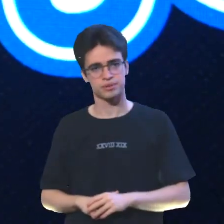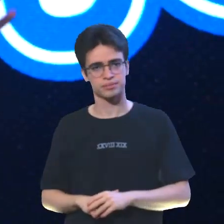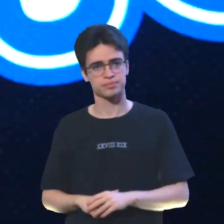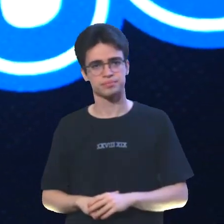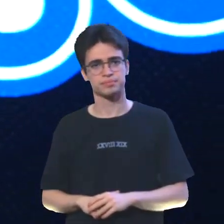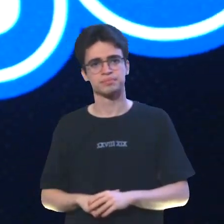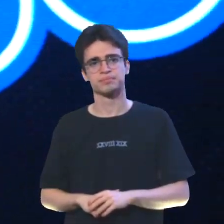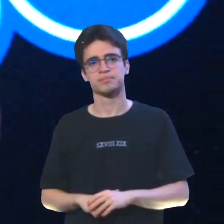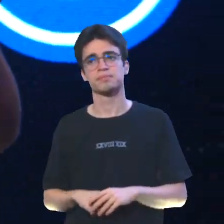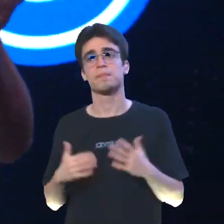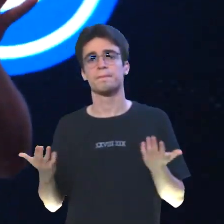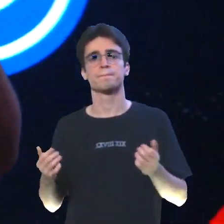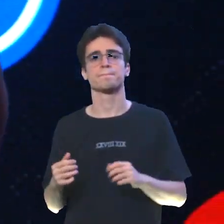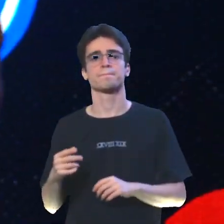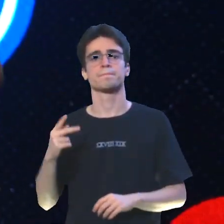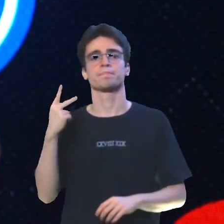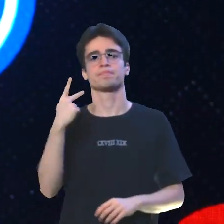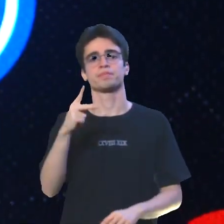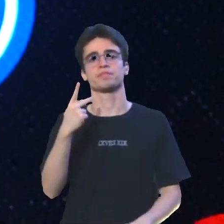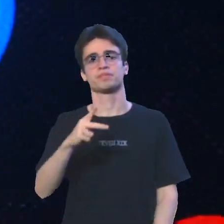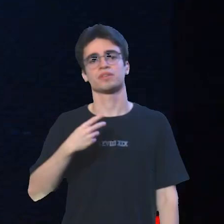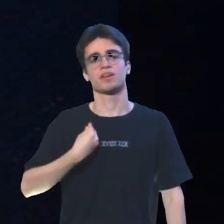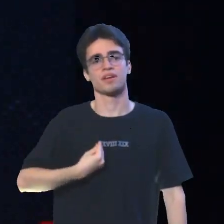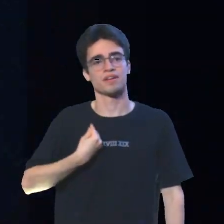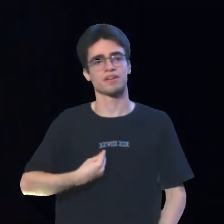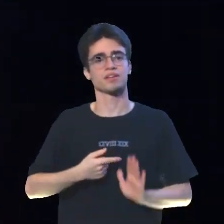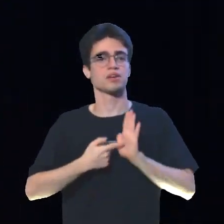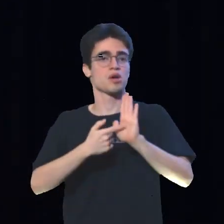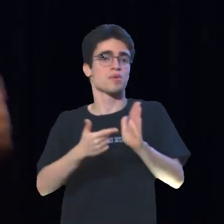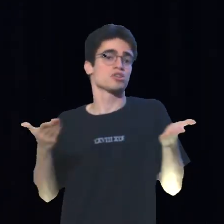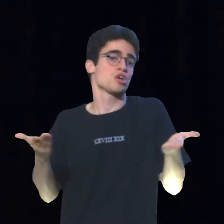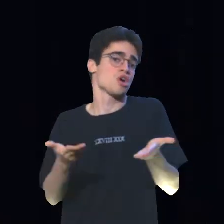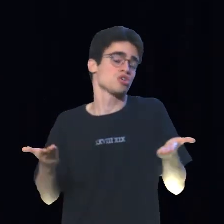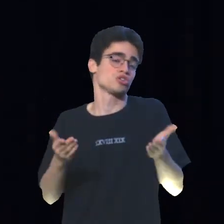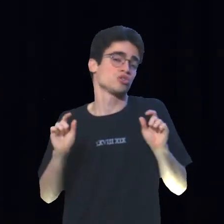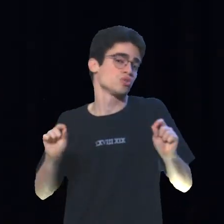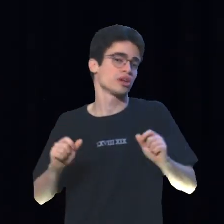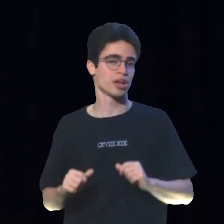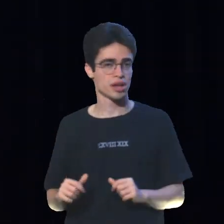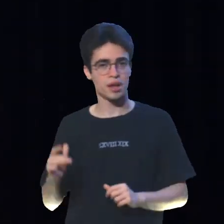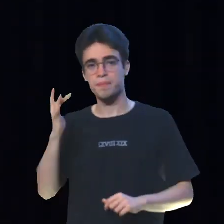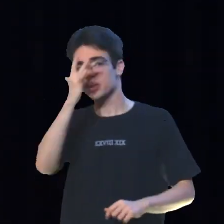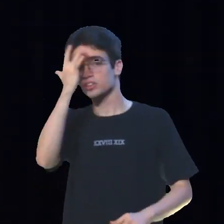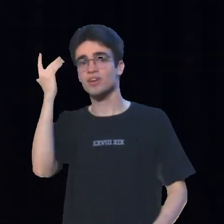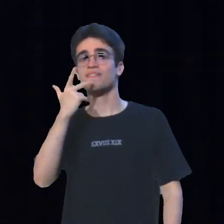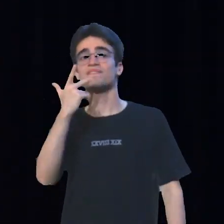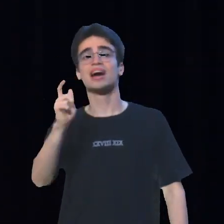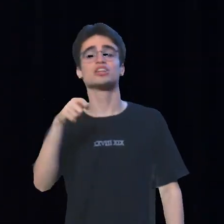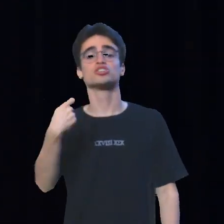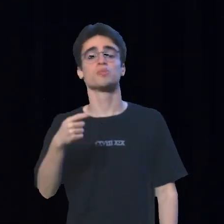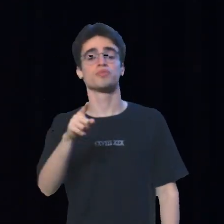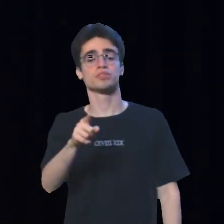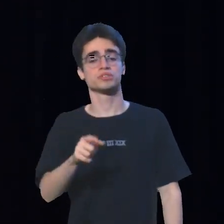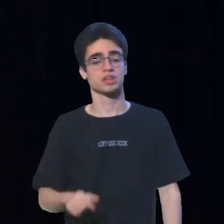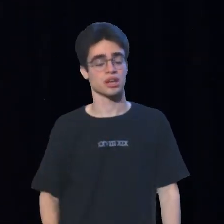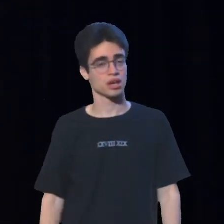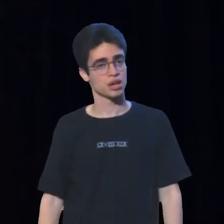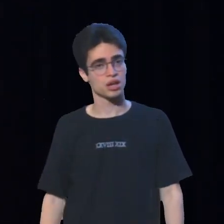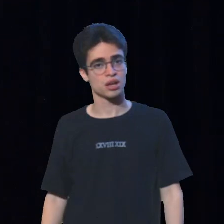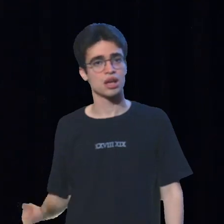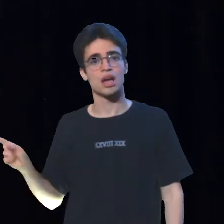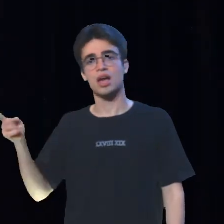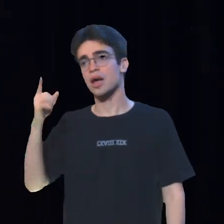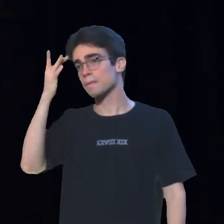Eu não sei o que a sua vida remete hoje. Quando falam de você, o que